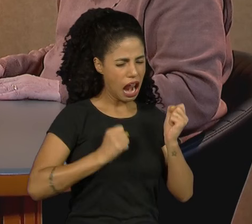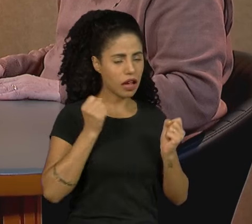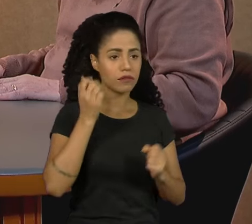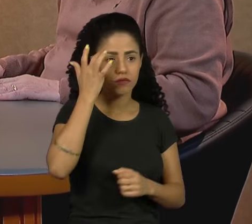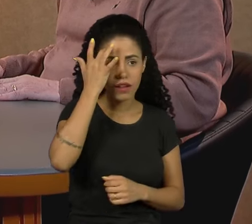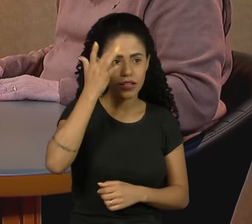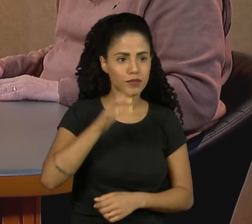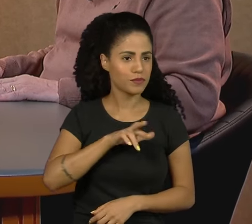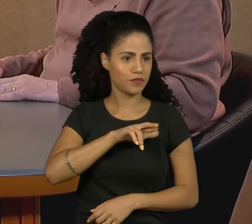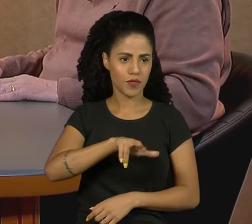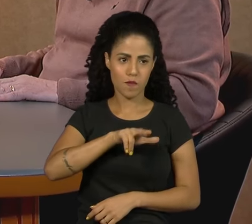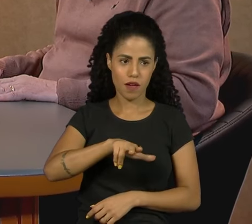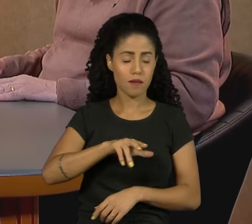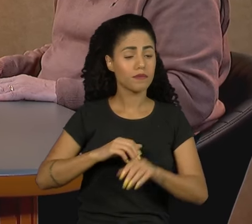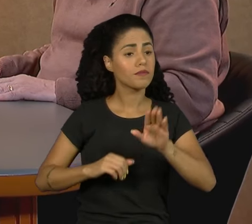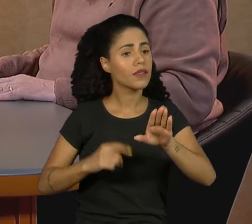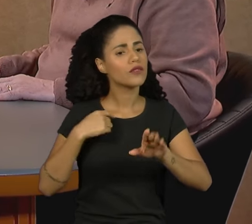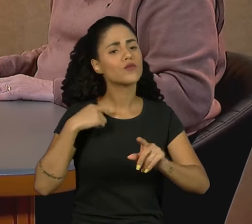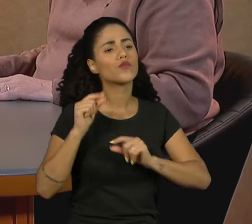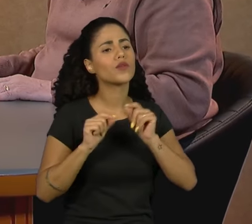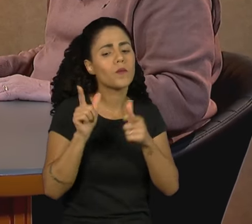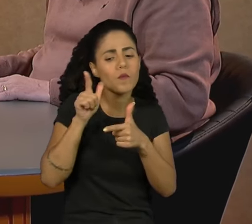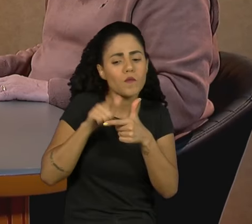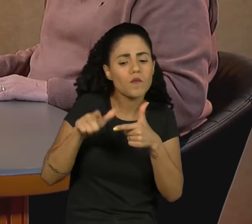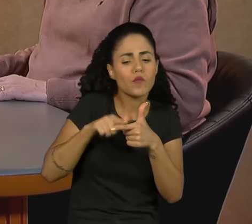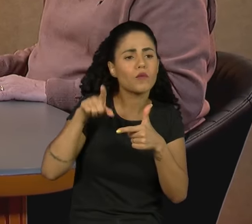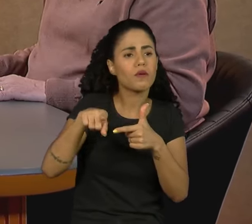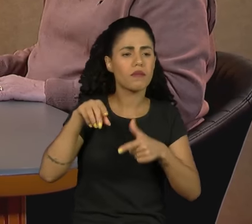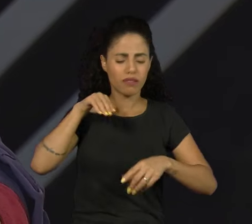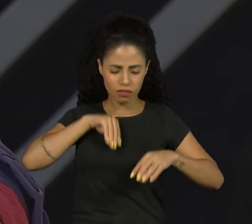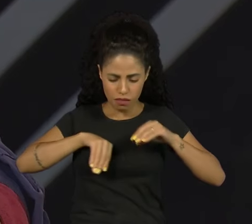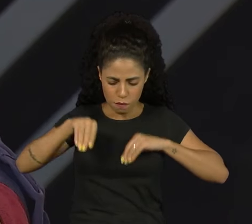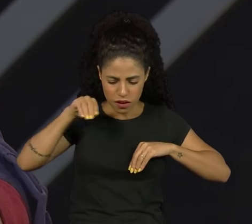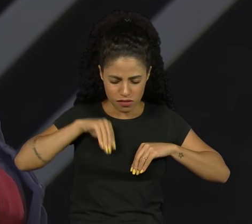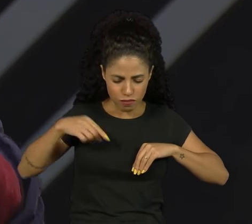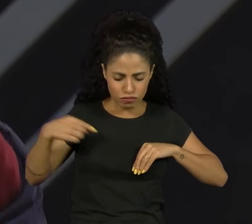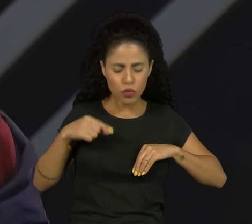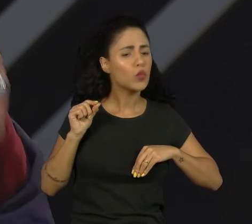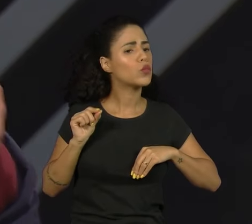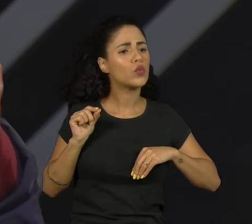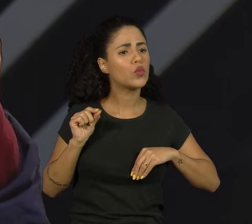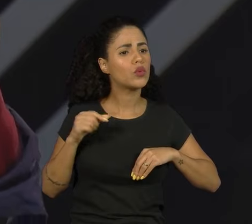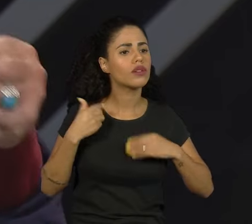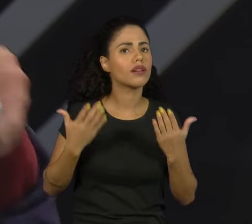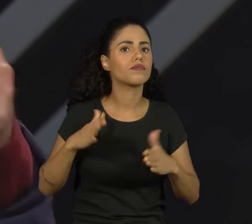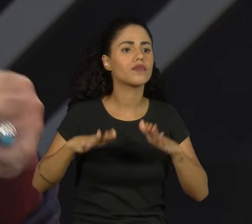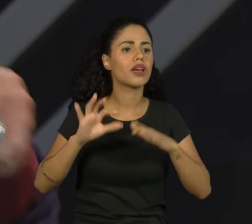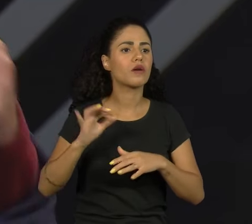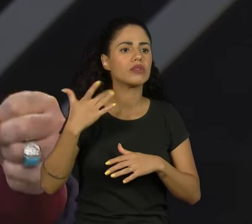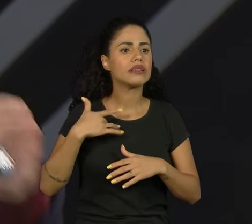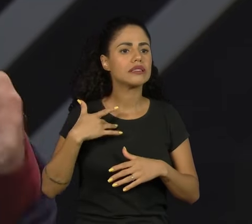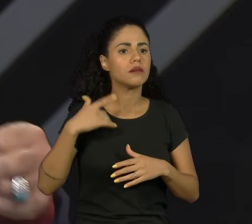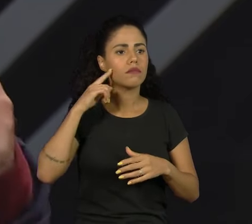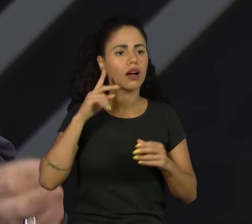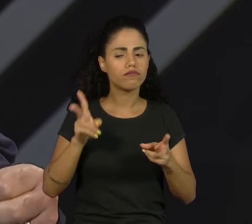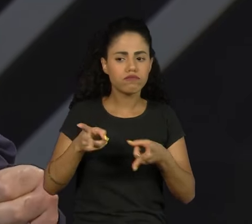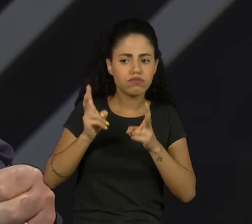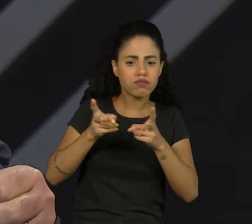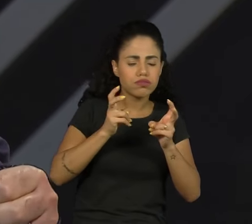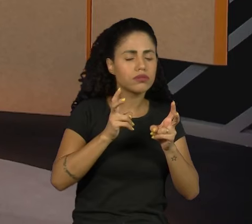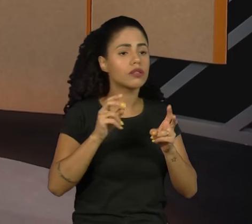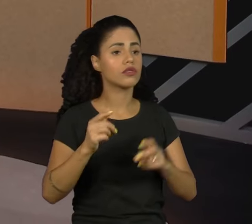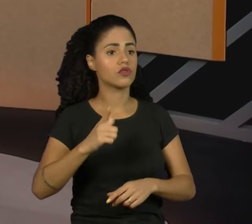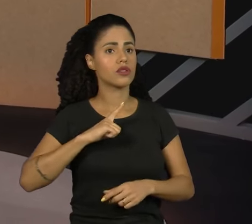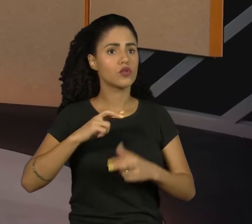fácil, porque qual é o problema da depressão? Falta a percepção de uma